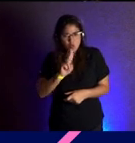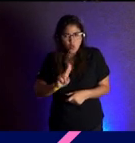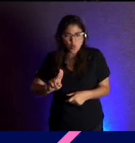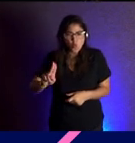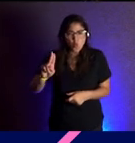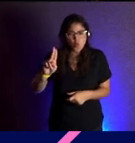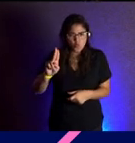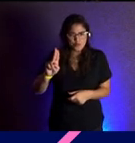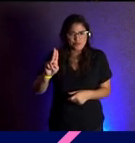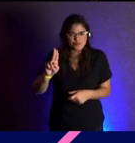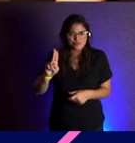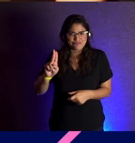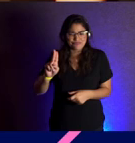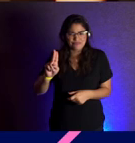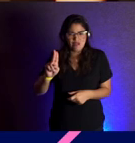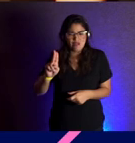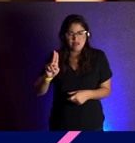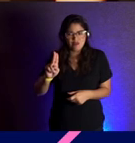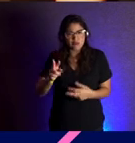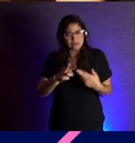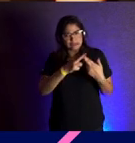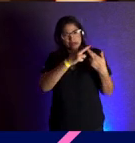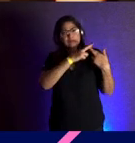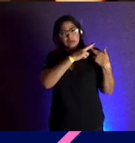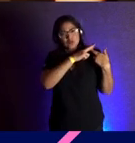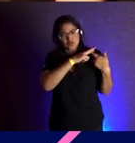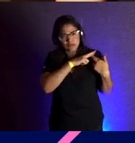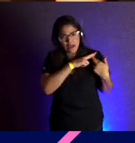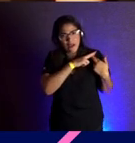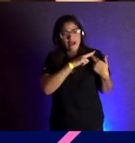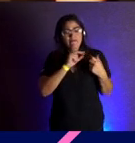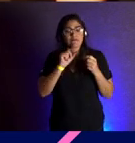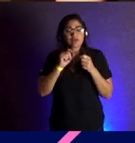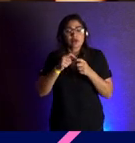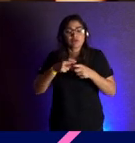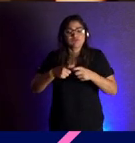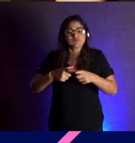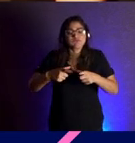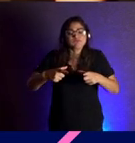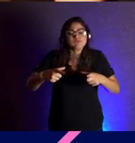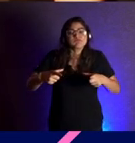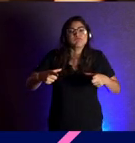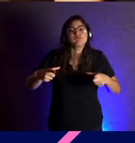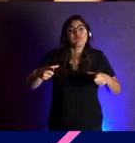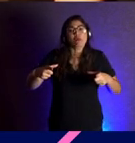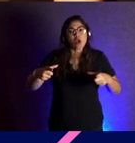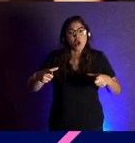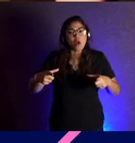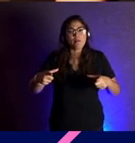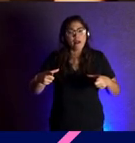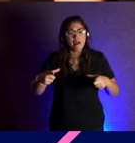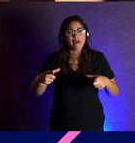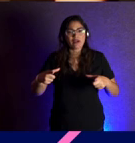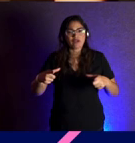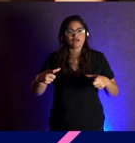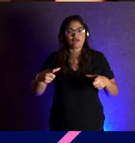os atores que são responsáveis, né, pela maior parte de emissão de